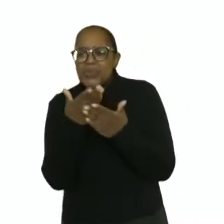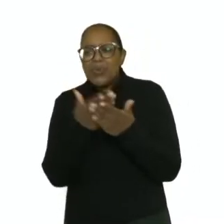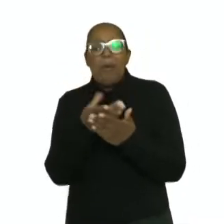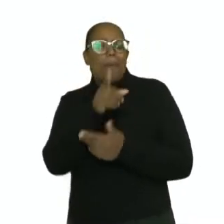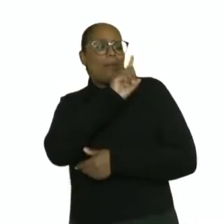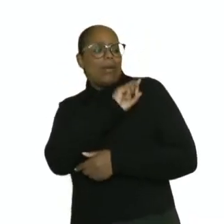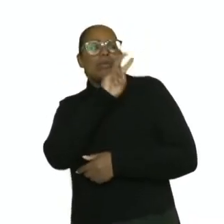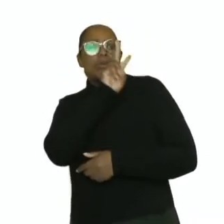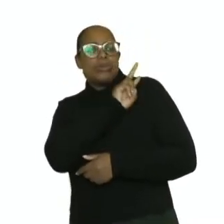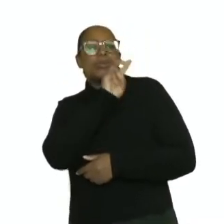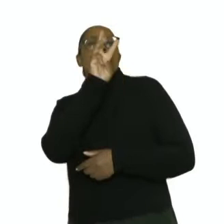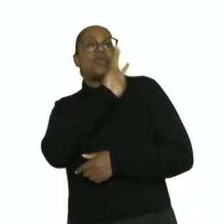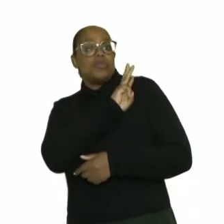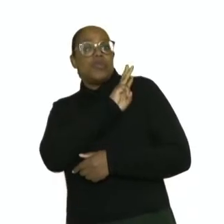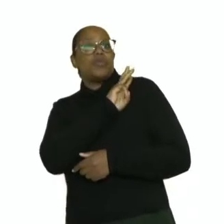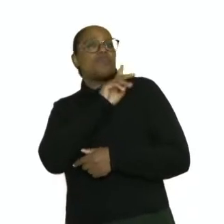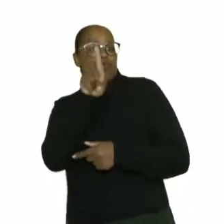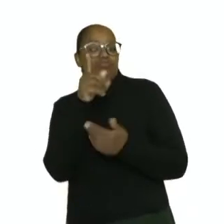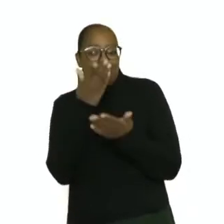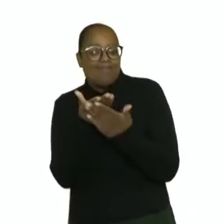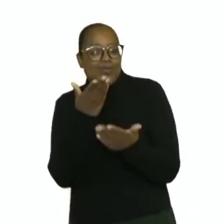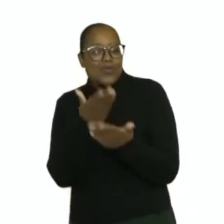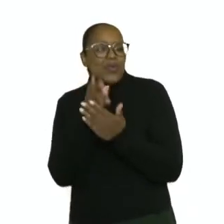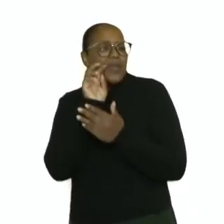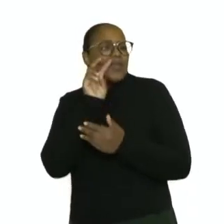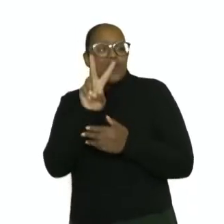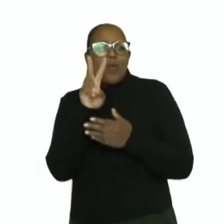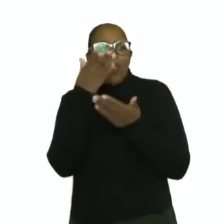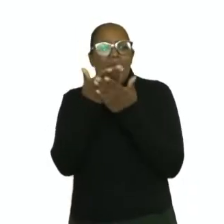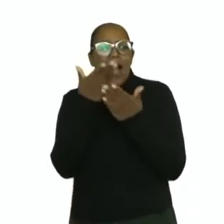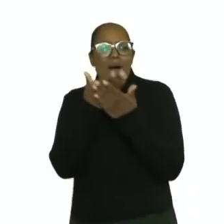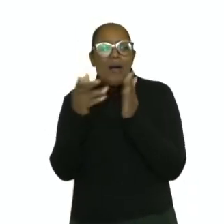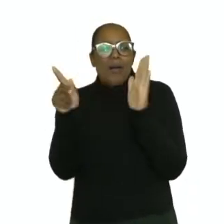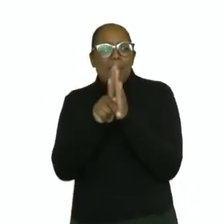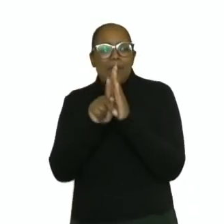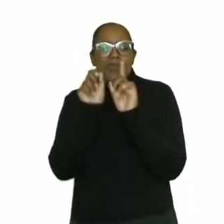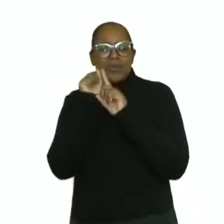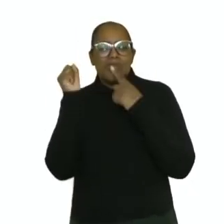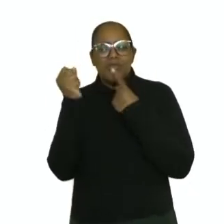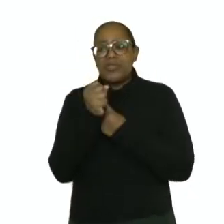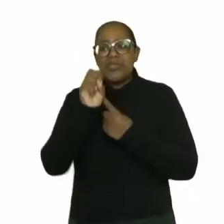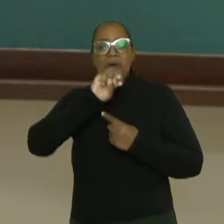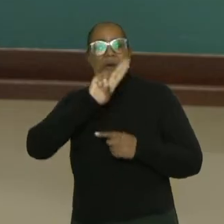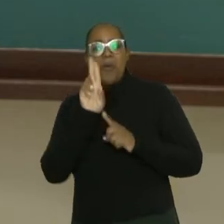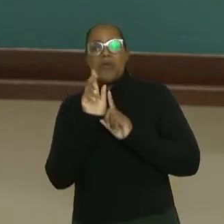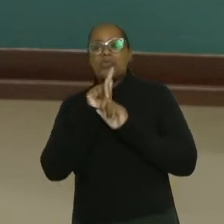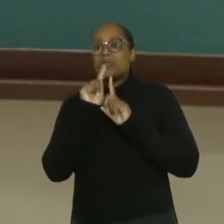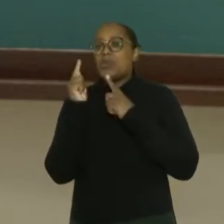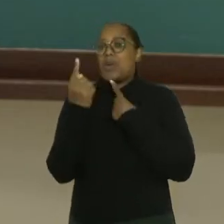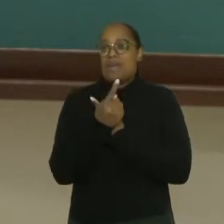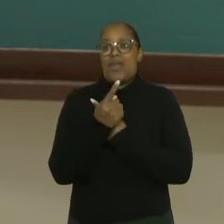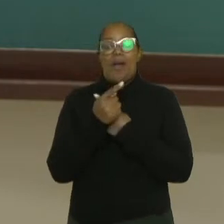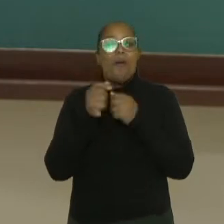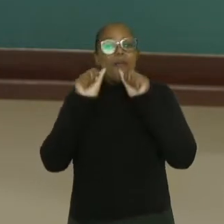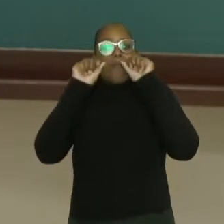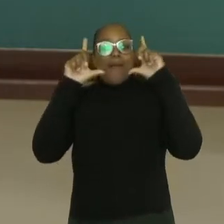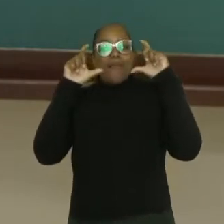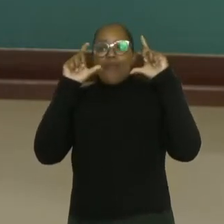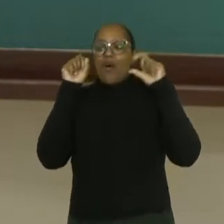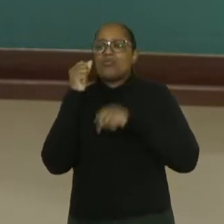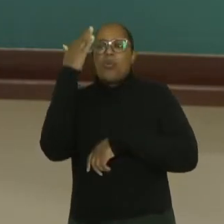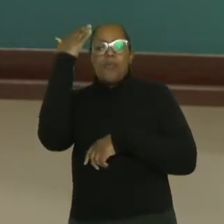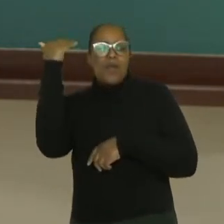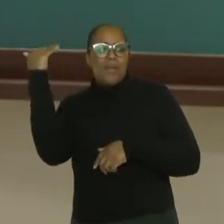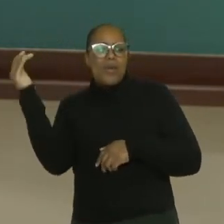ter visto essa imagem em algum momento nas aulas de sociologia ou de geografia. Ela é muito clássica e é um retrato